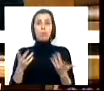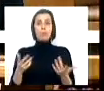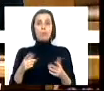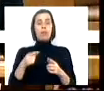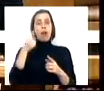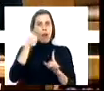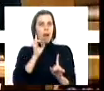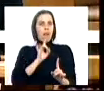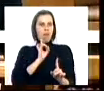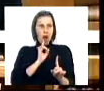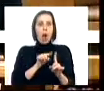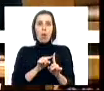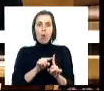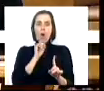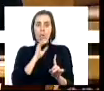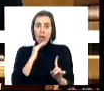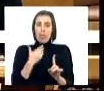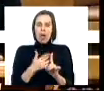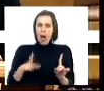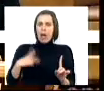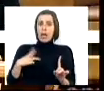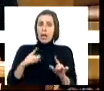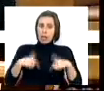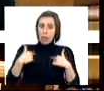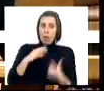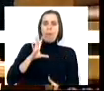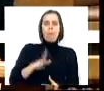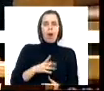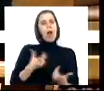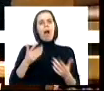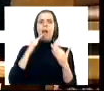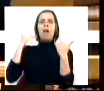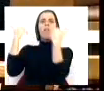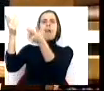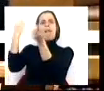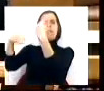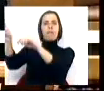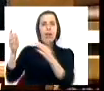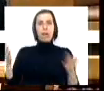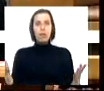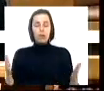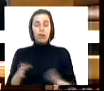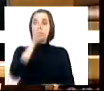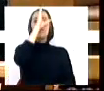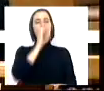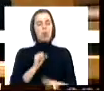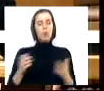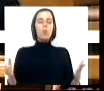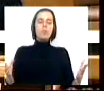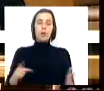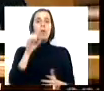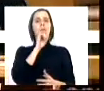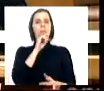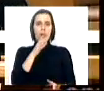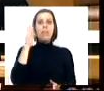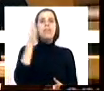nestas pérolas que podem gerar riqueza no país e coloca-as à venda. O Governo bem